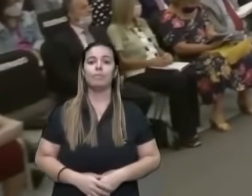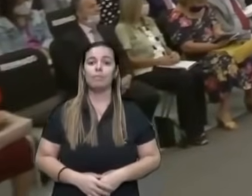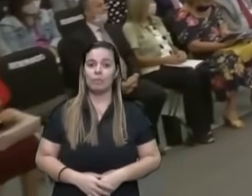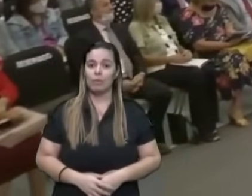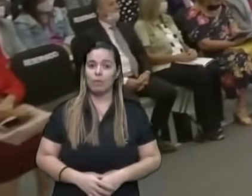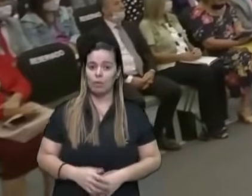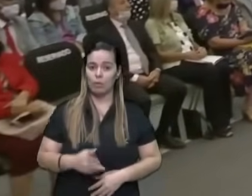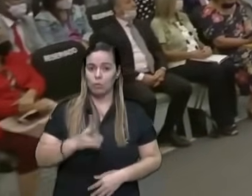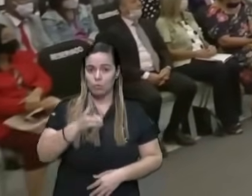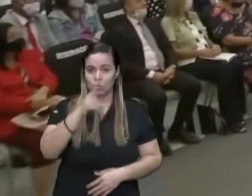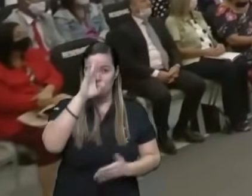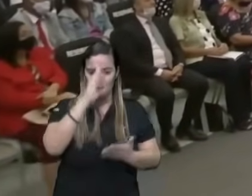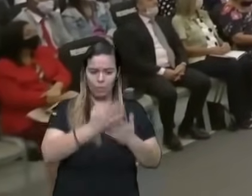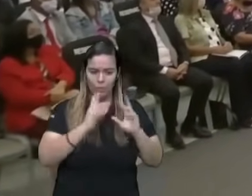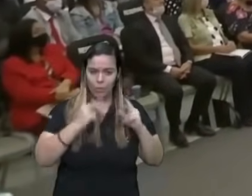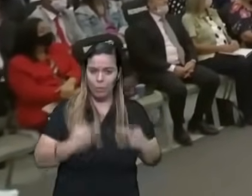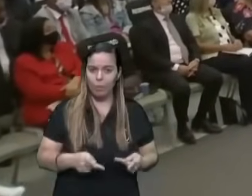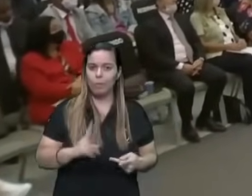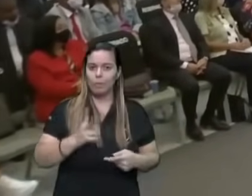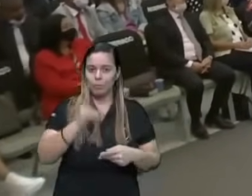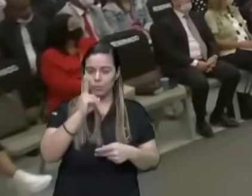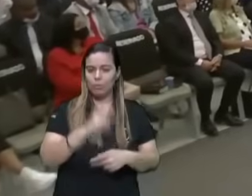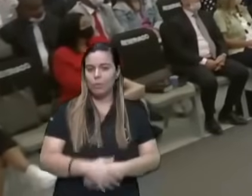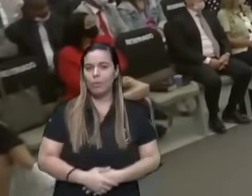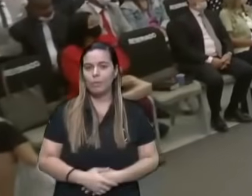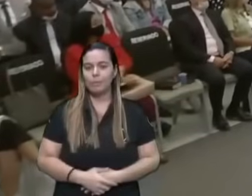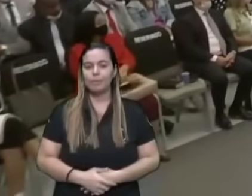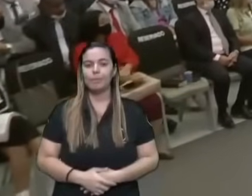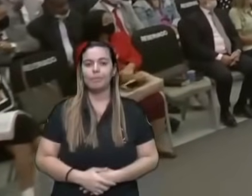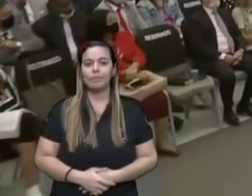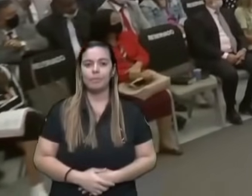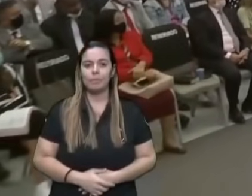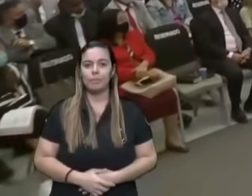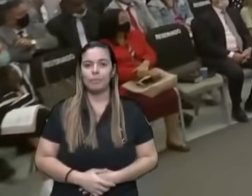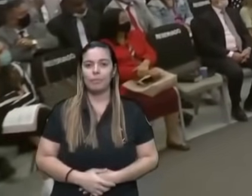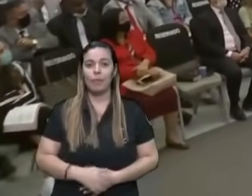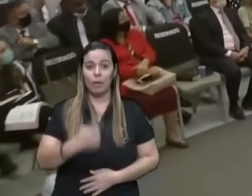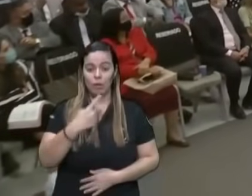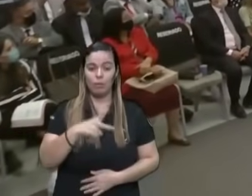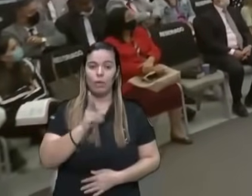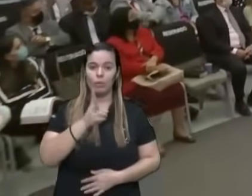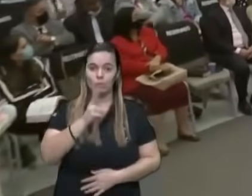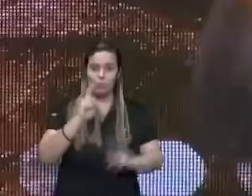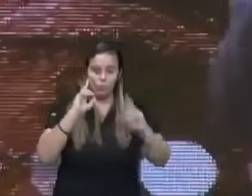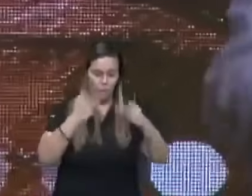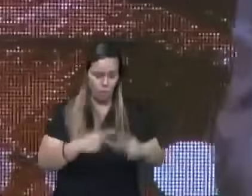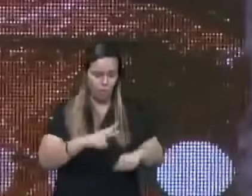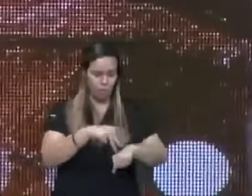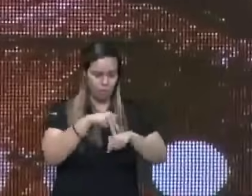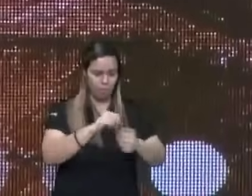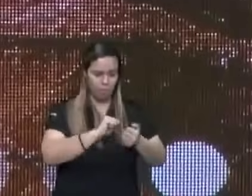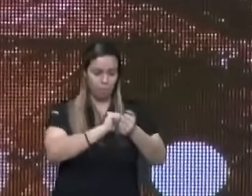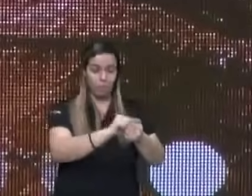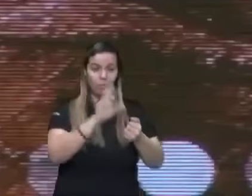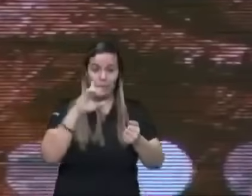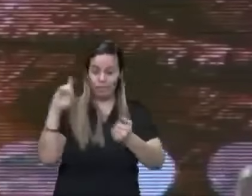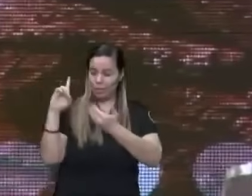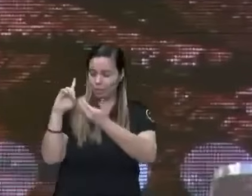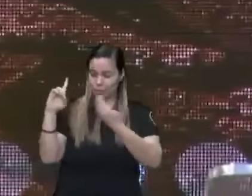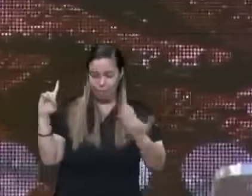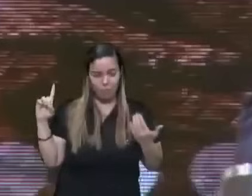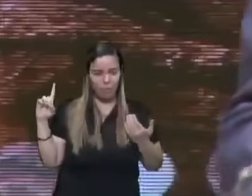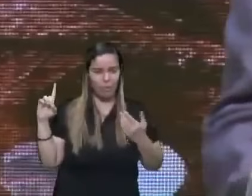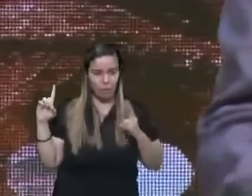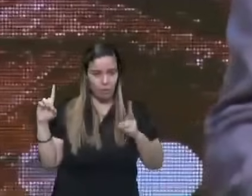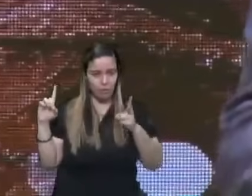homem. Vai, faz do homem a sua sustentação e o seu poder. Se afasta de Deus.